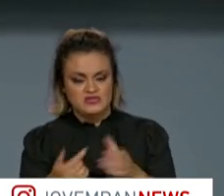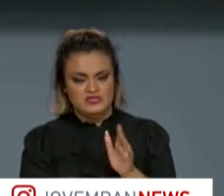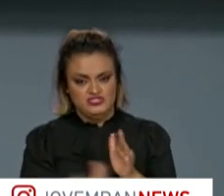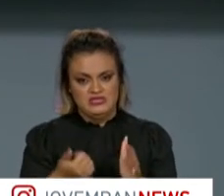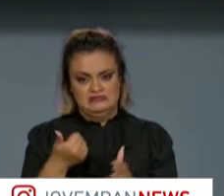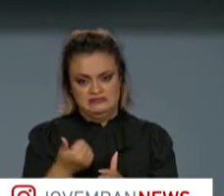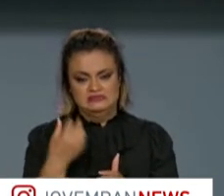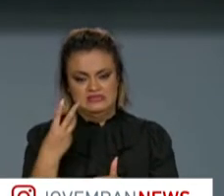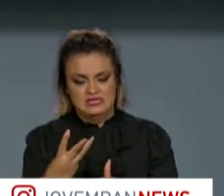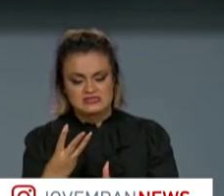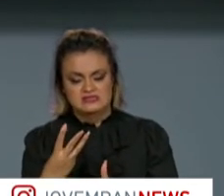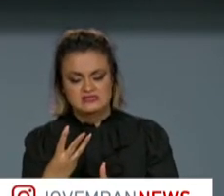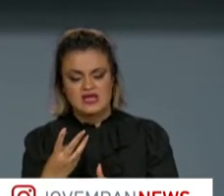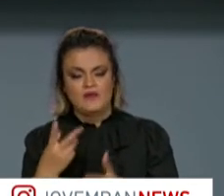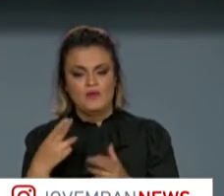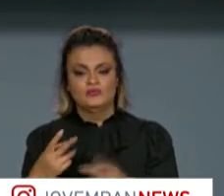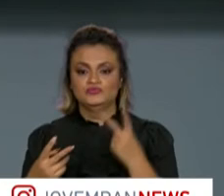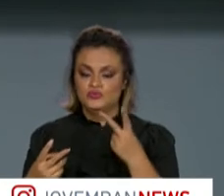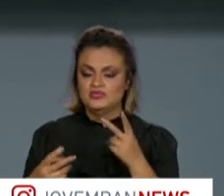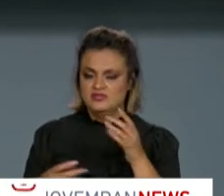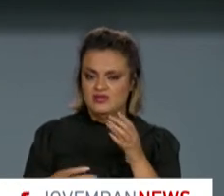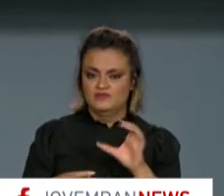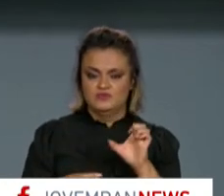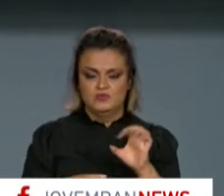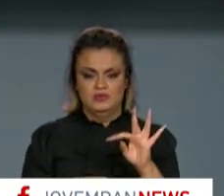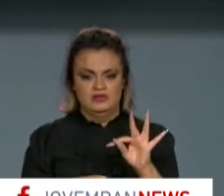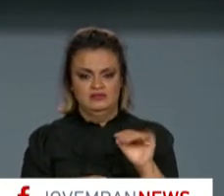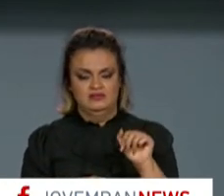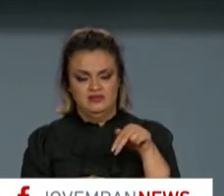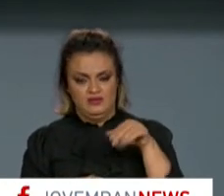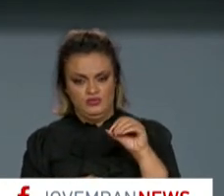13, 2 centavos no etanol,